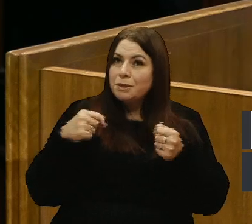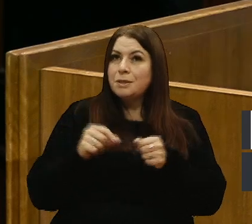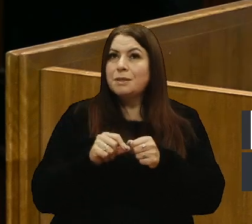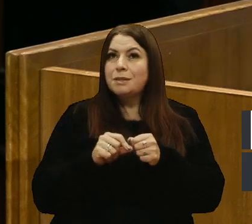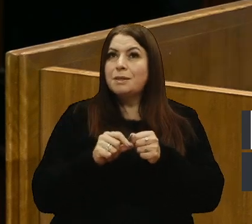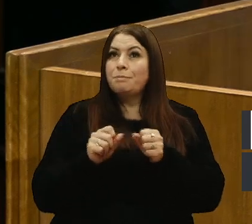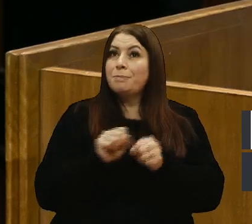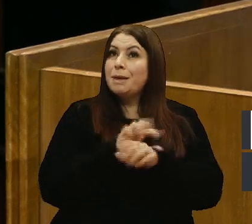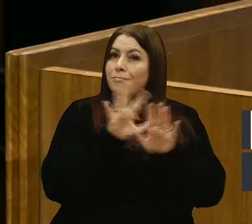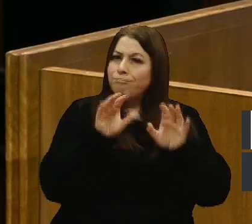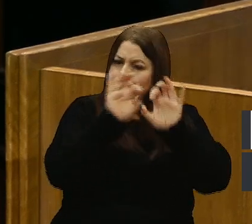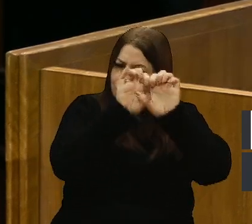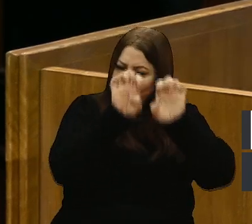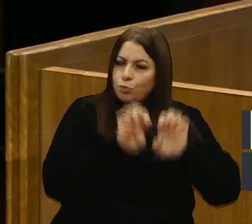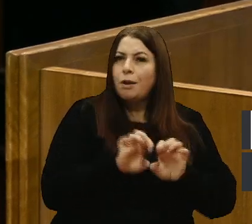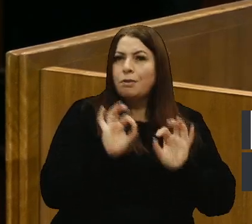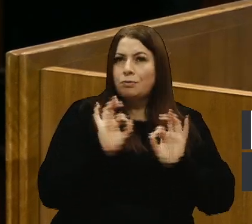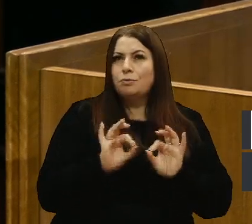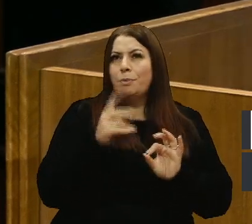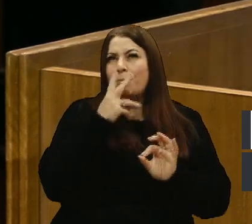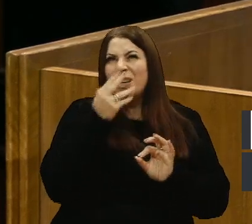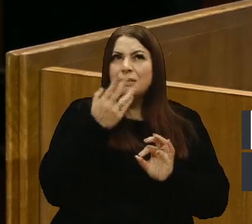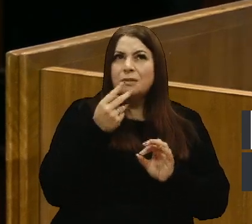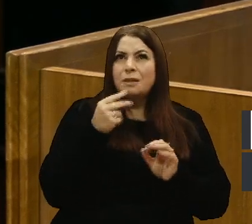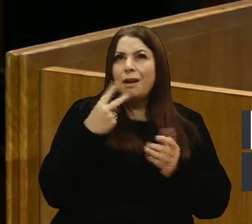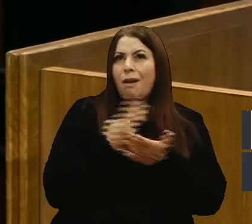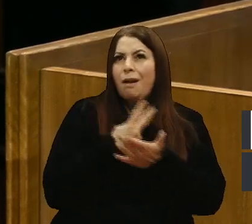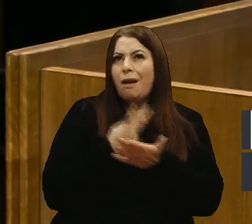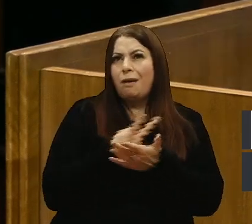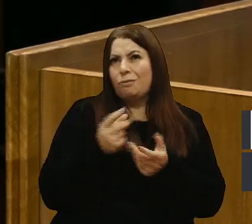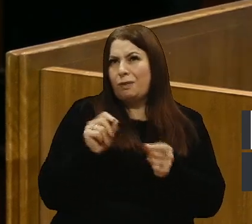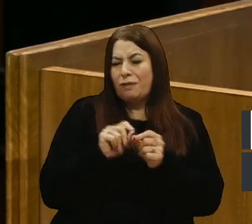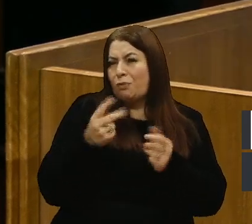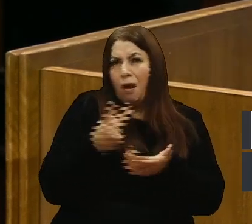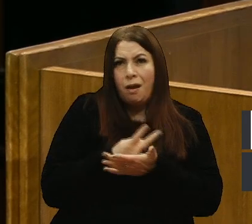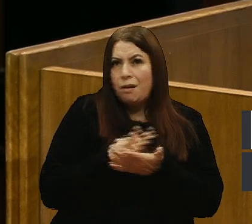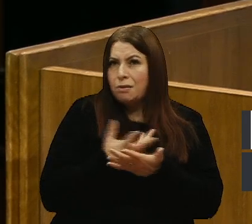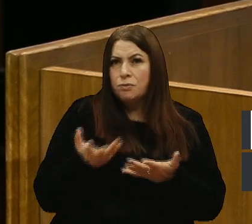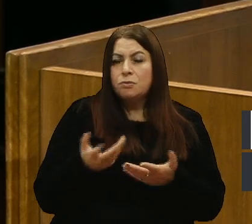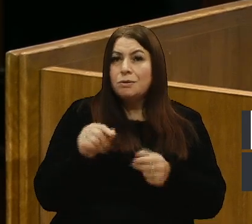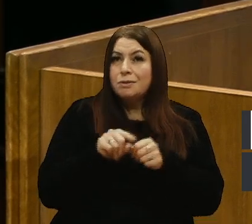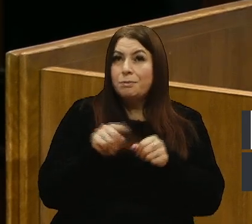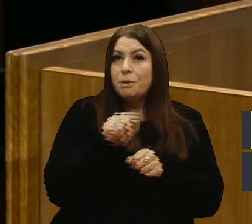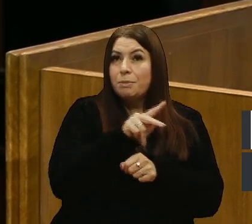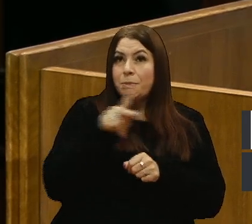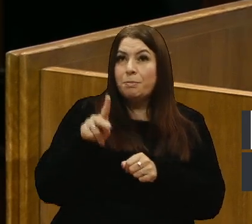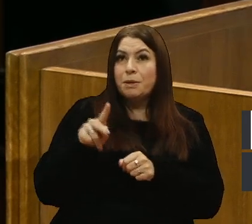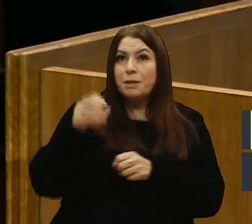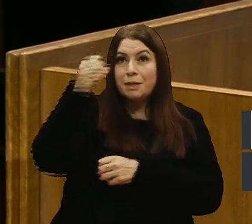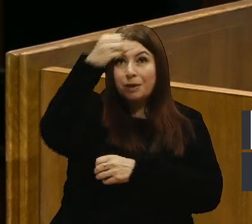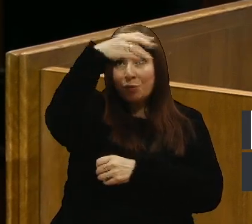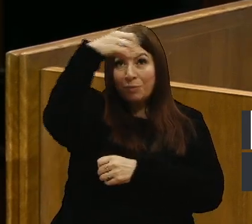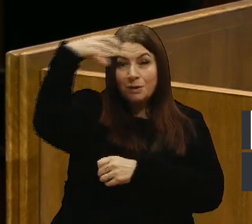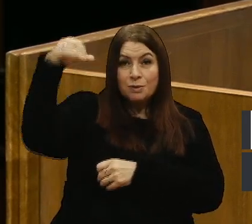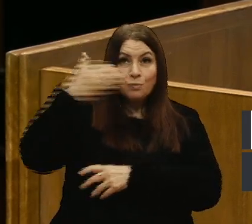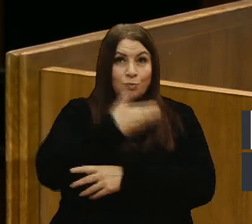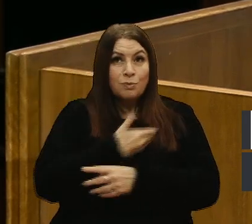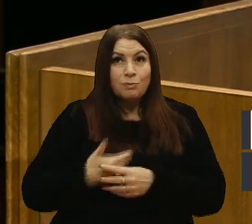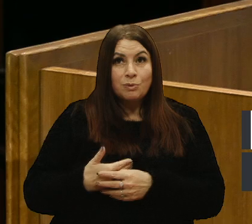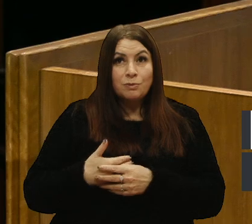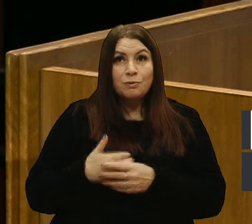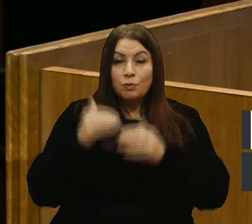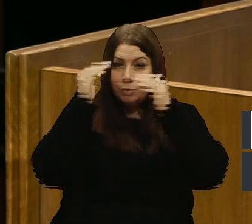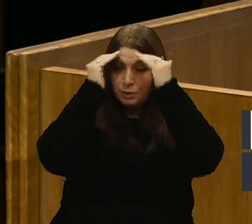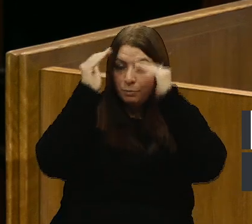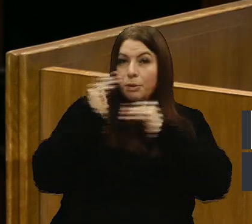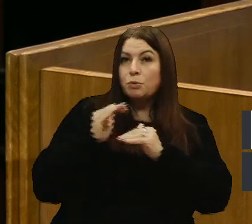ser bem estruturadas e tudo aqui parece que é mal feito, vereadora Sandra. Inclusive a PPP da iluminação pública. Com todo respeito